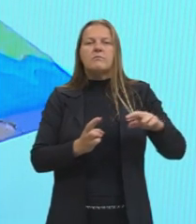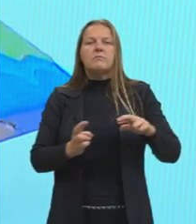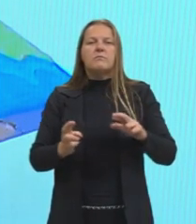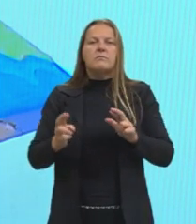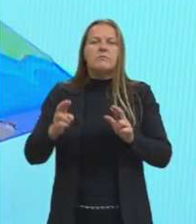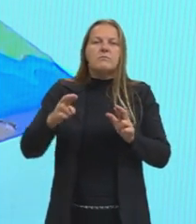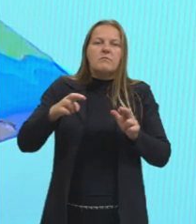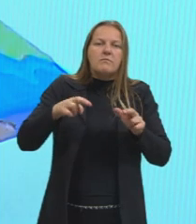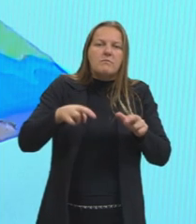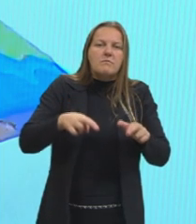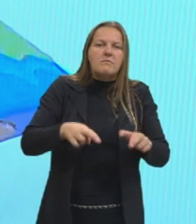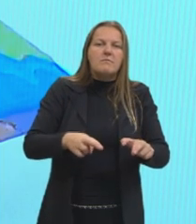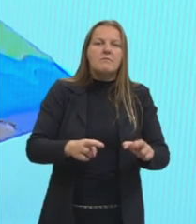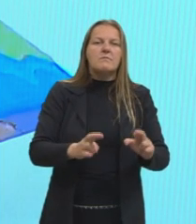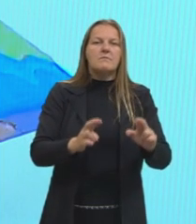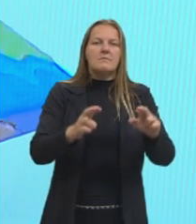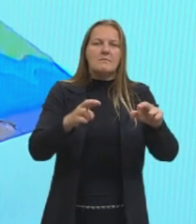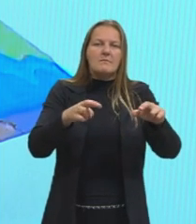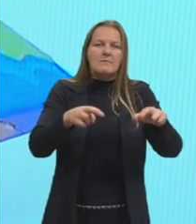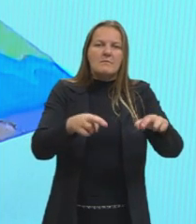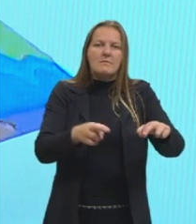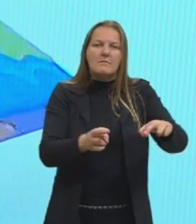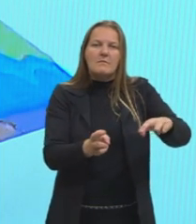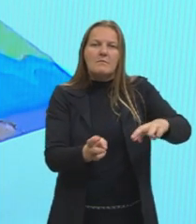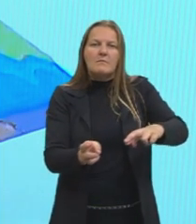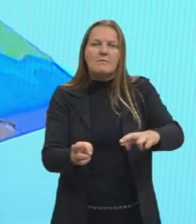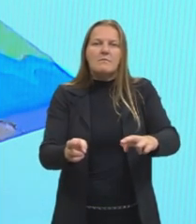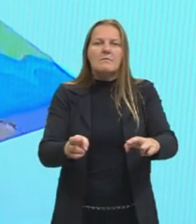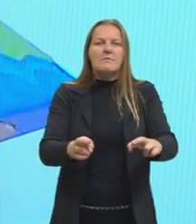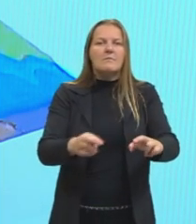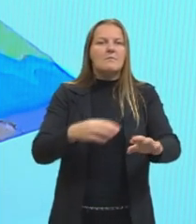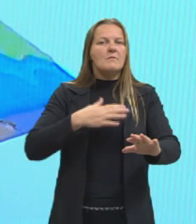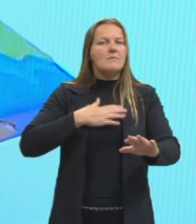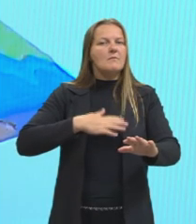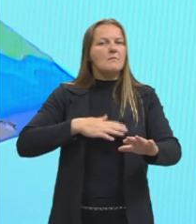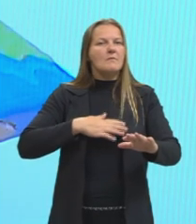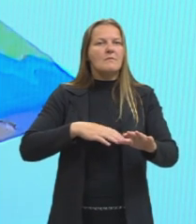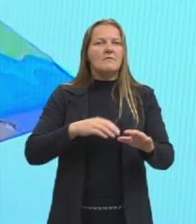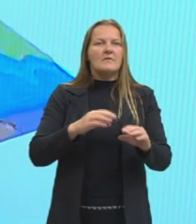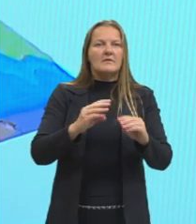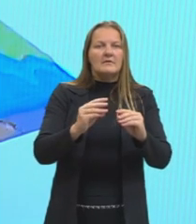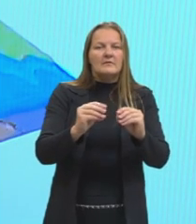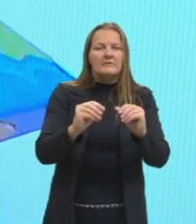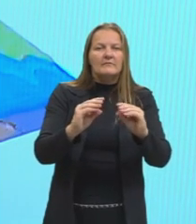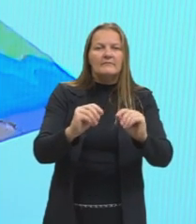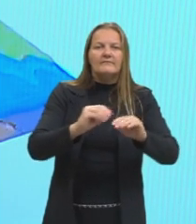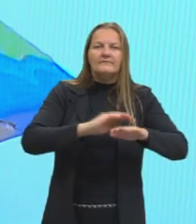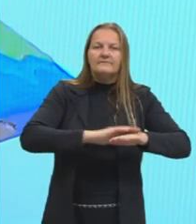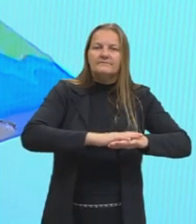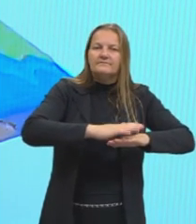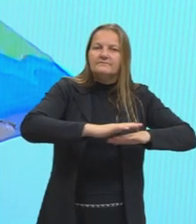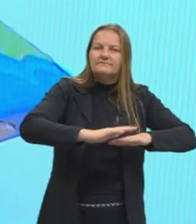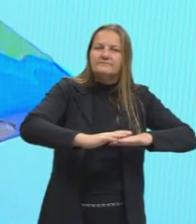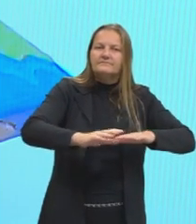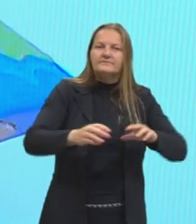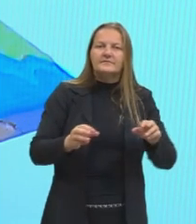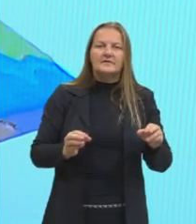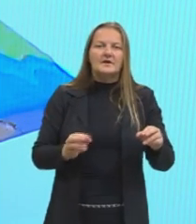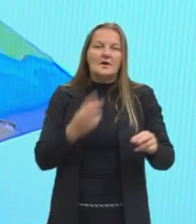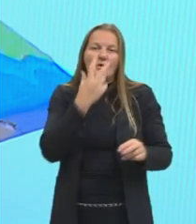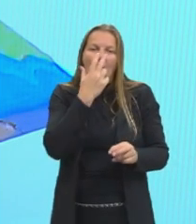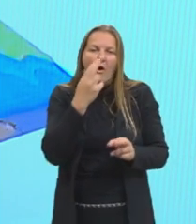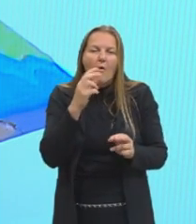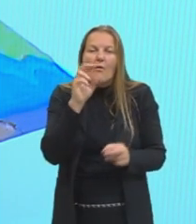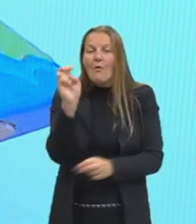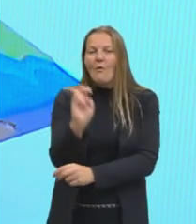Vai depositando né o sedimento aí ele vai criando essas essas serpentes ação parece